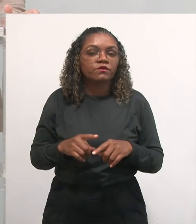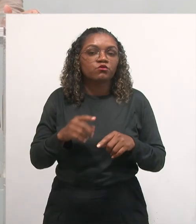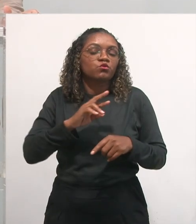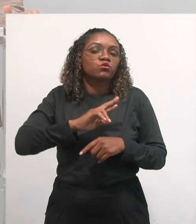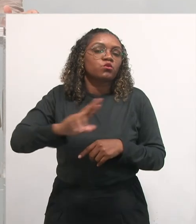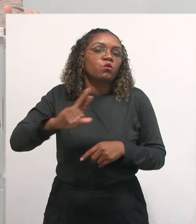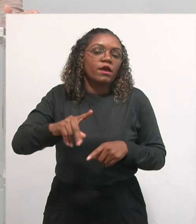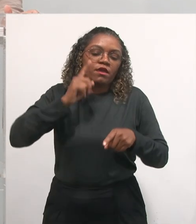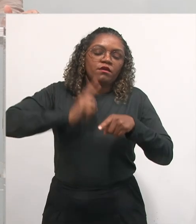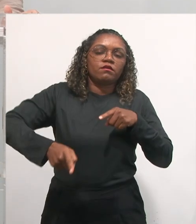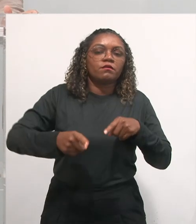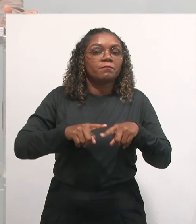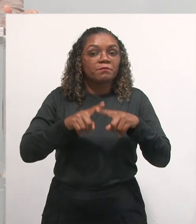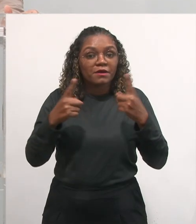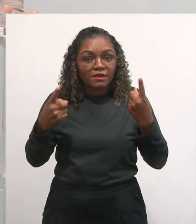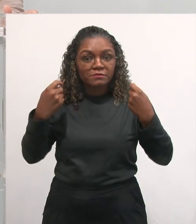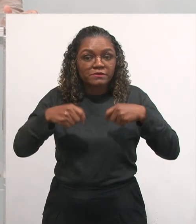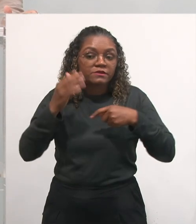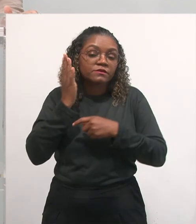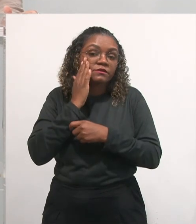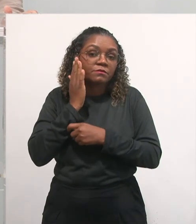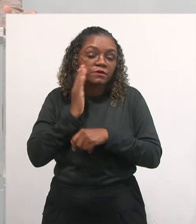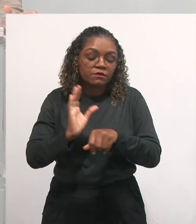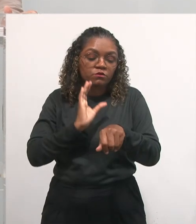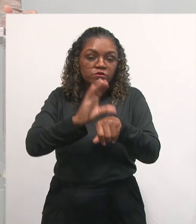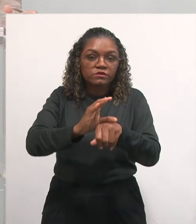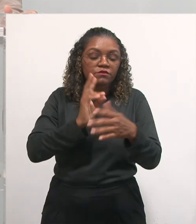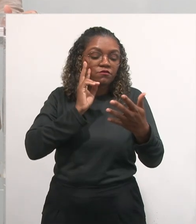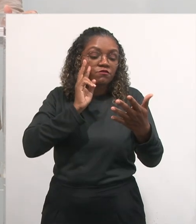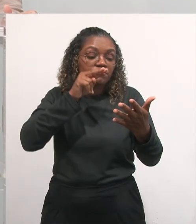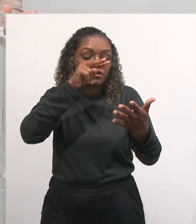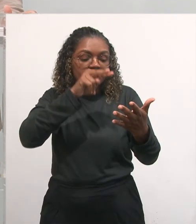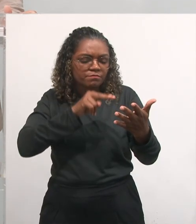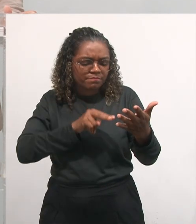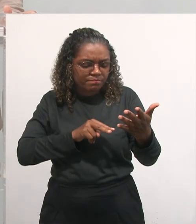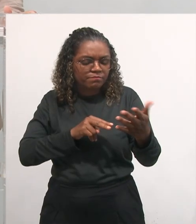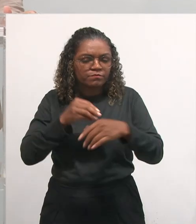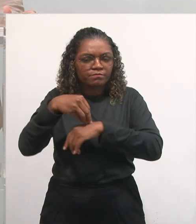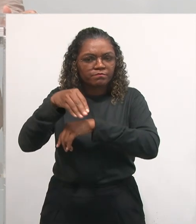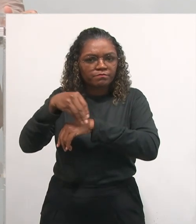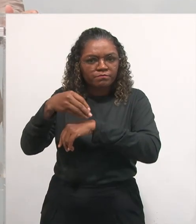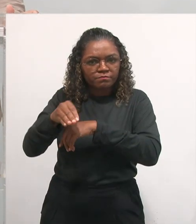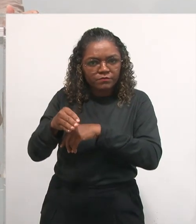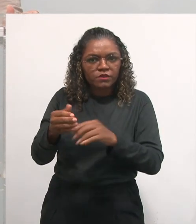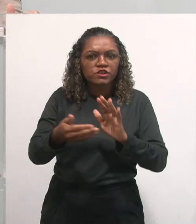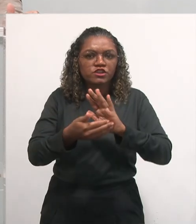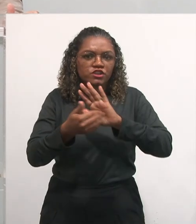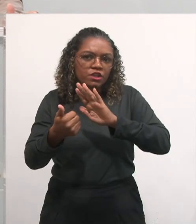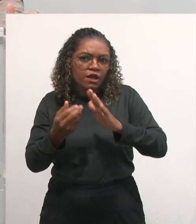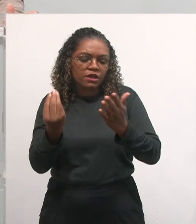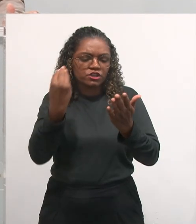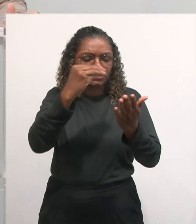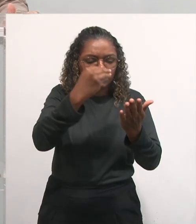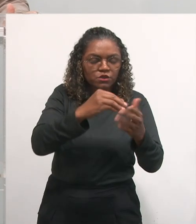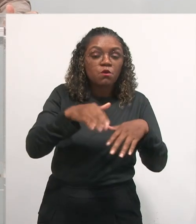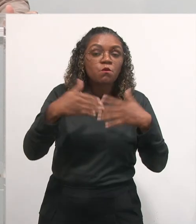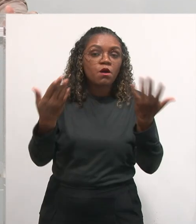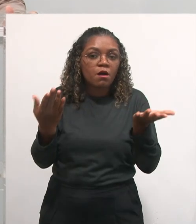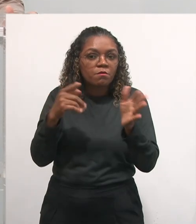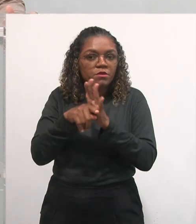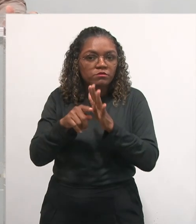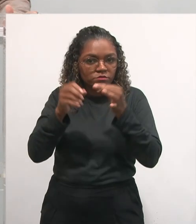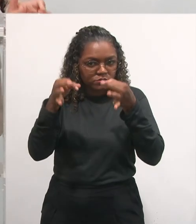amparada por um conselho que vai orientar como se deve, né, abordar esses tipos de